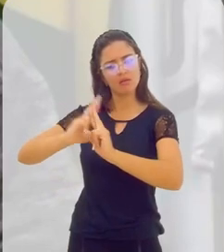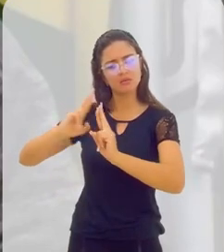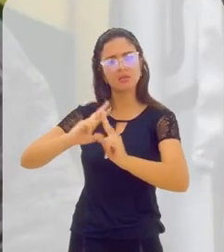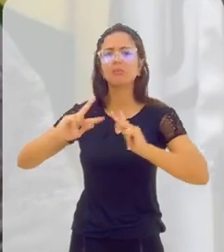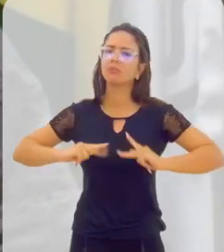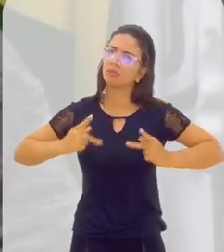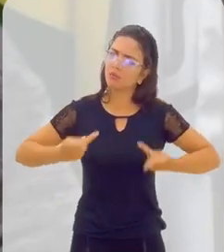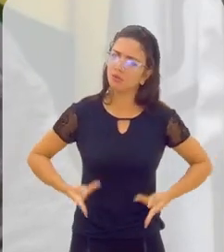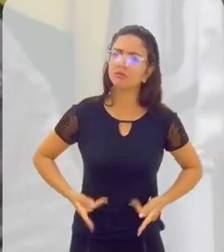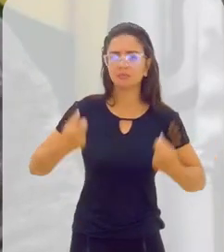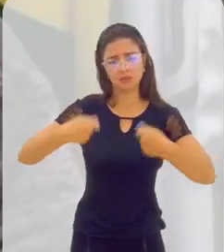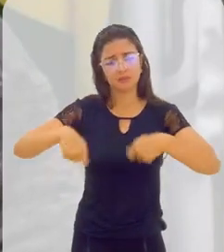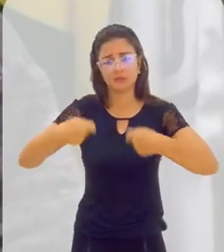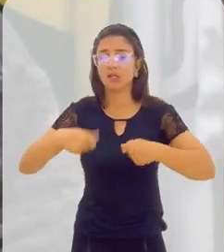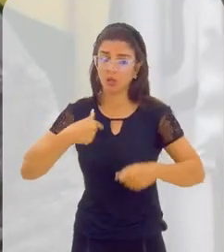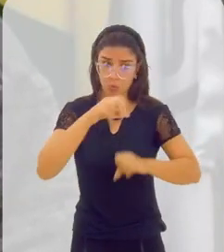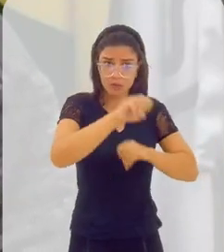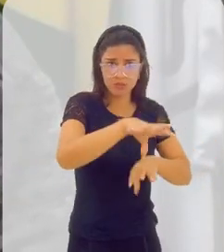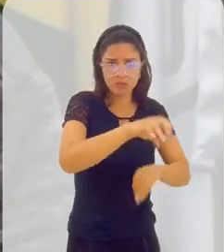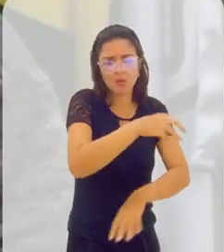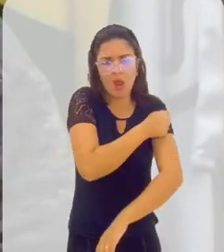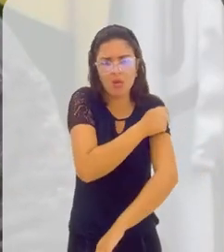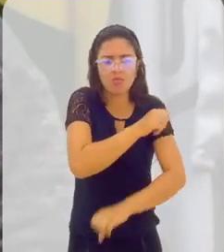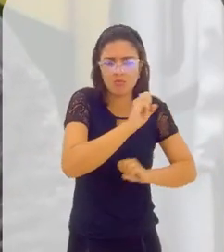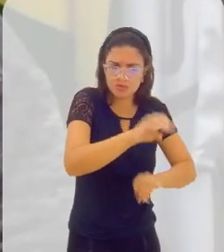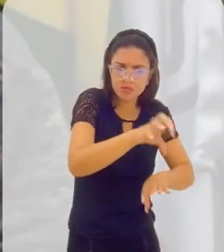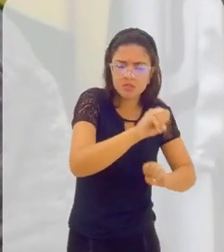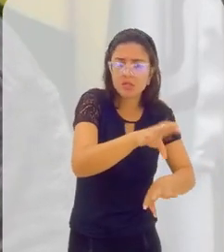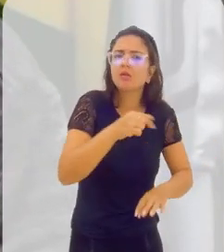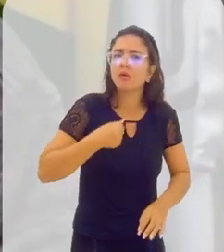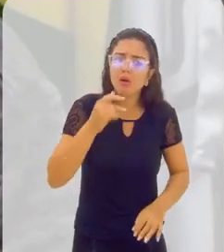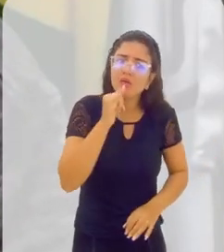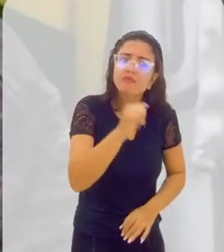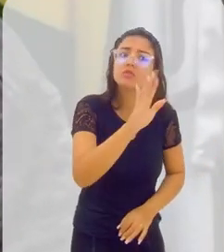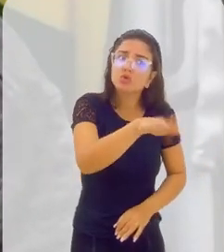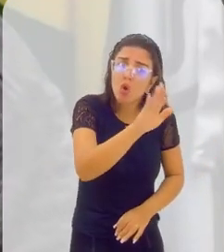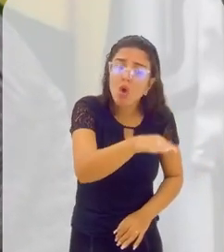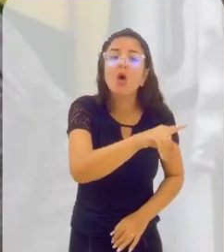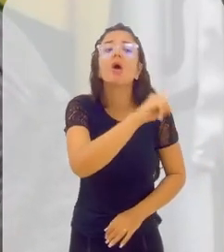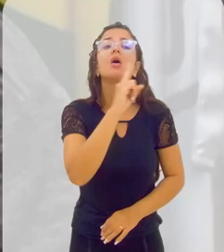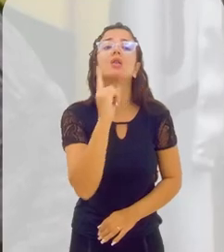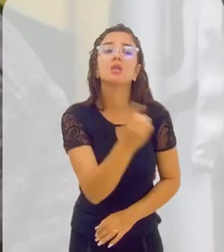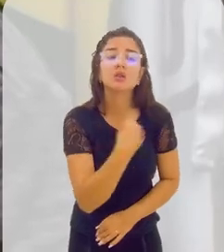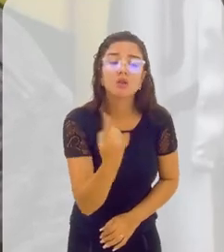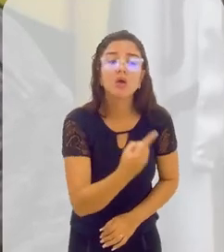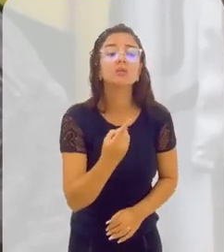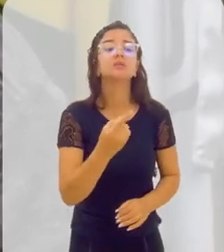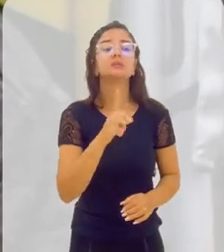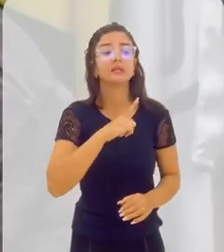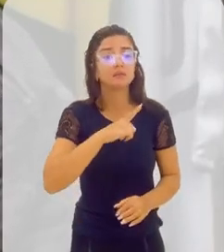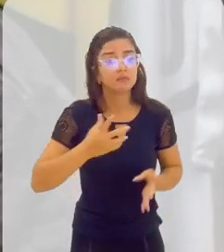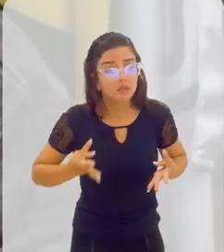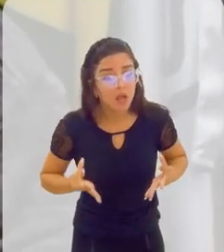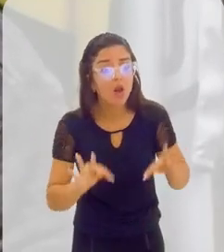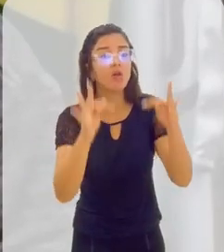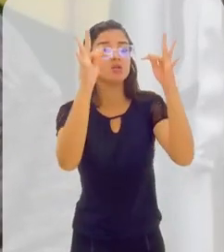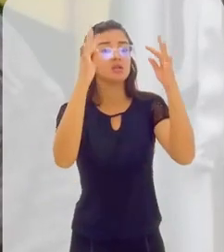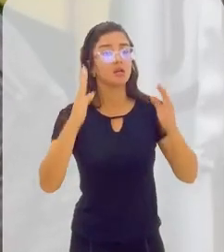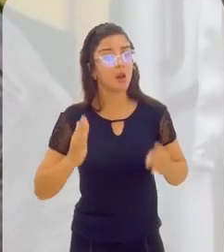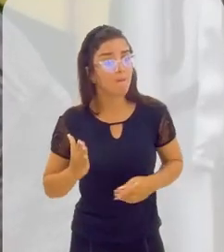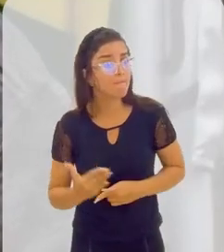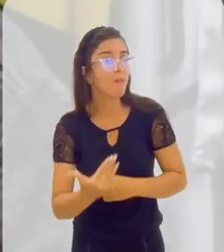humana né Eu dou aula para os alunos e a primeira coisa que eu falo é assim nós caminhamos na tecnologia avançamos